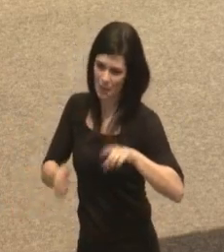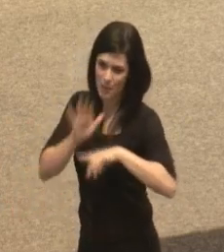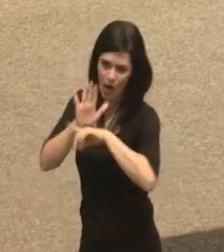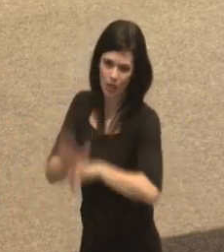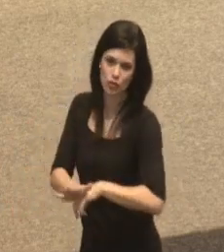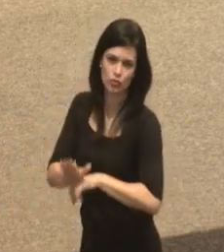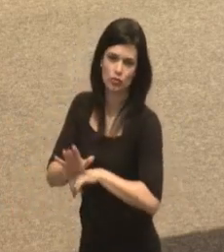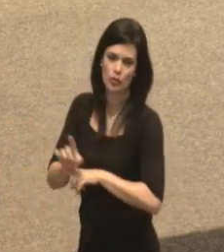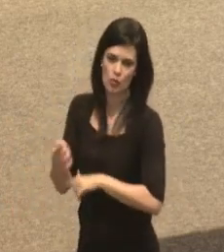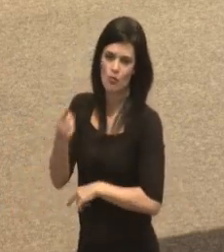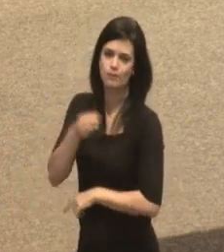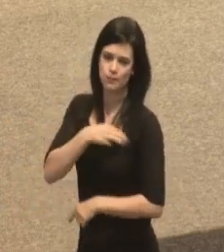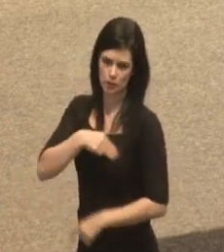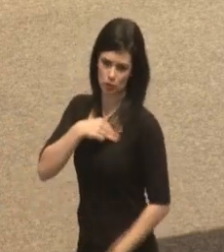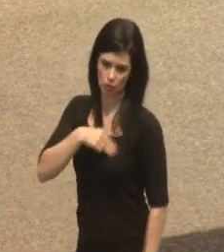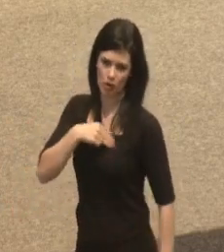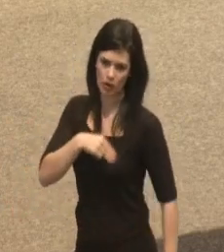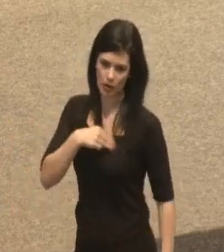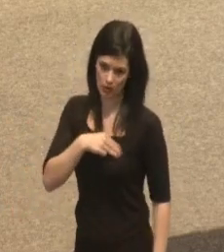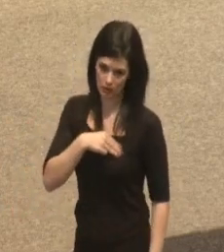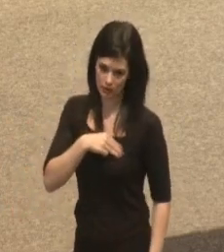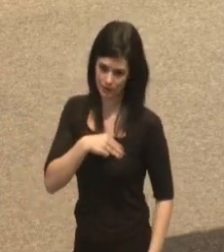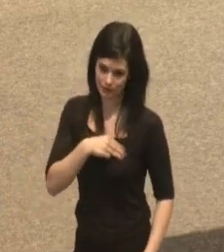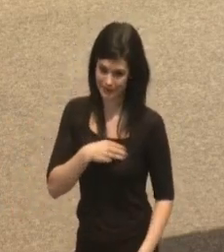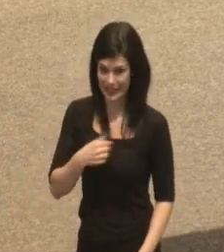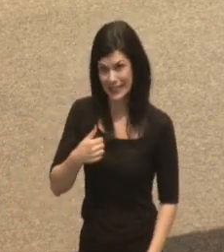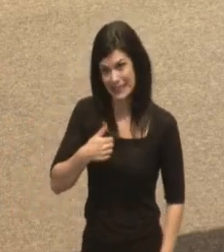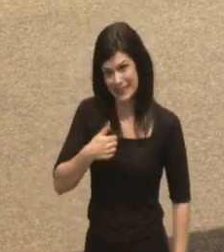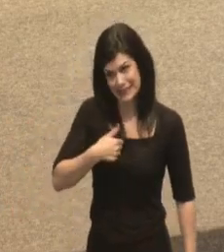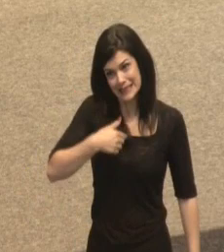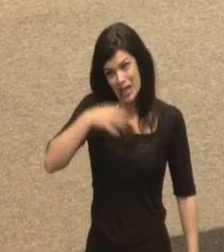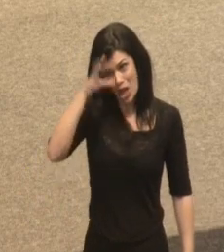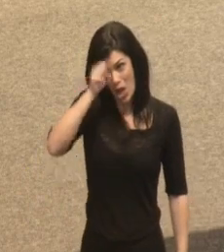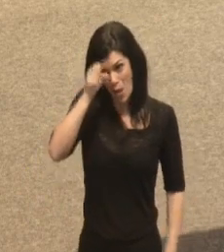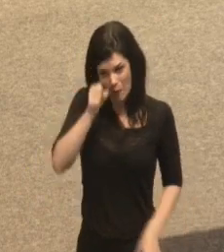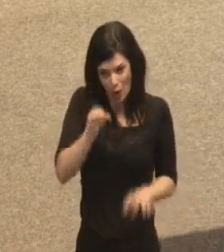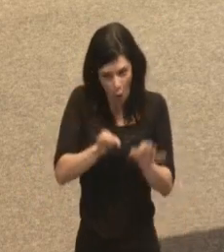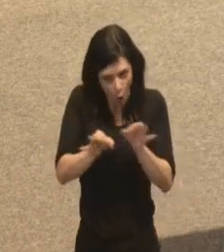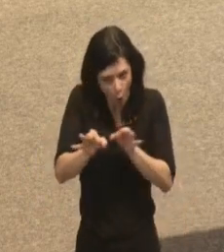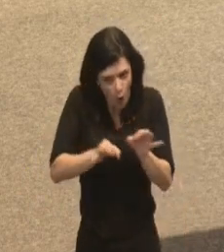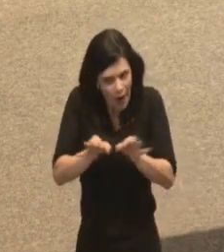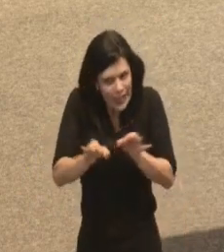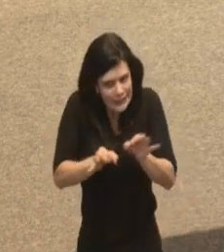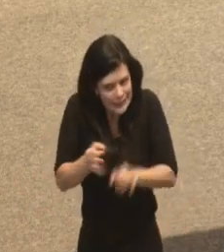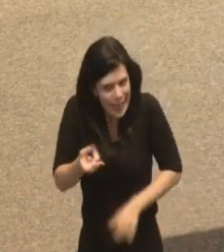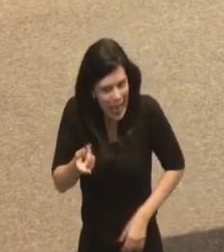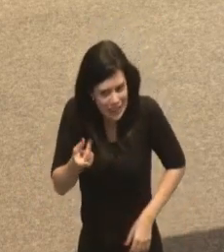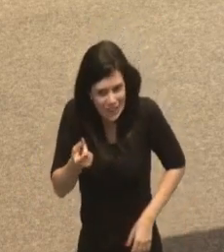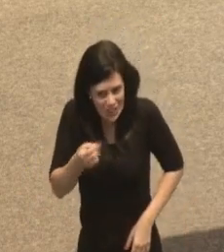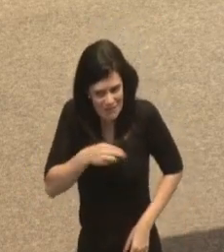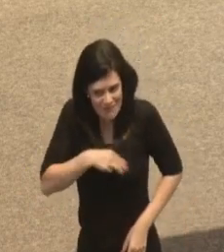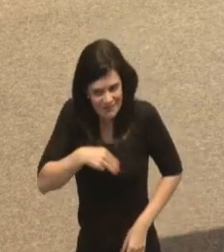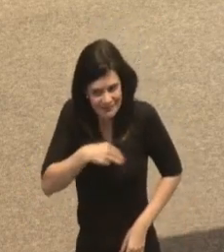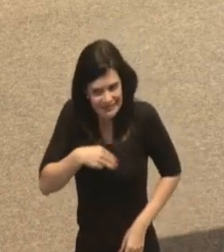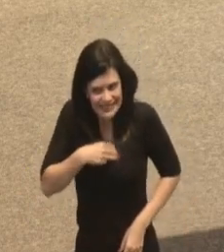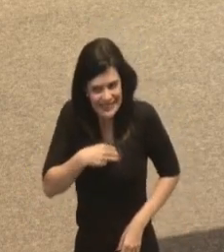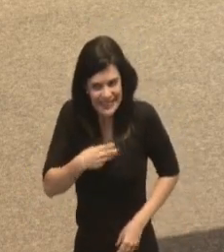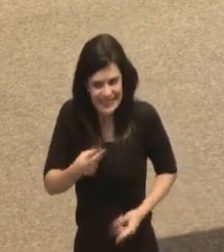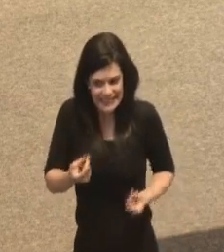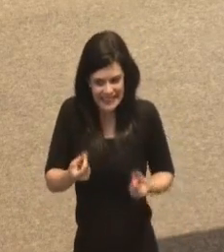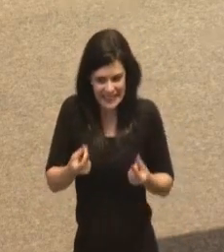mas eu tenho aprendido que administrar, gerir na obra missionária, você precisa